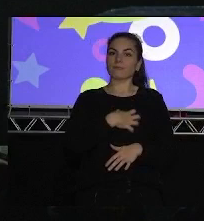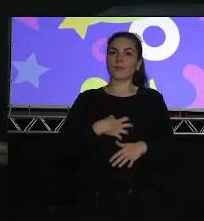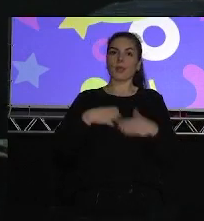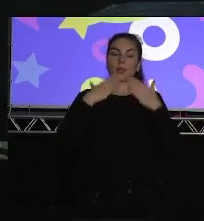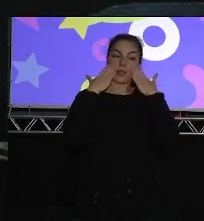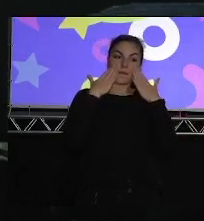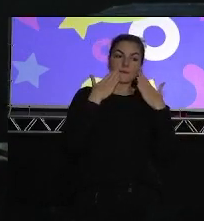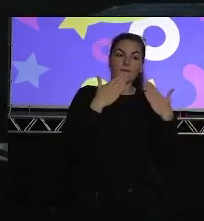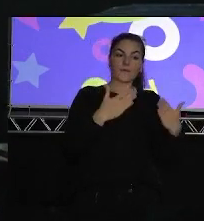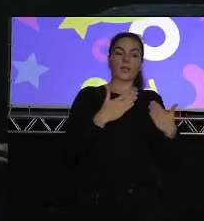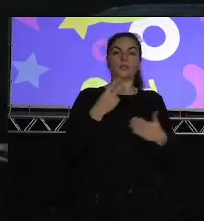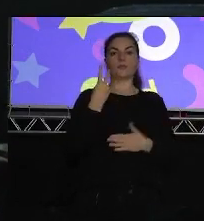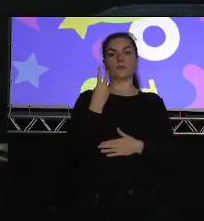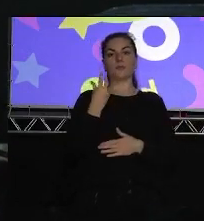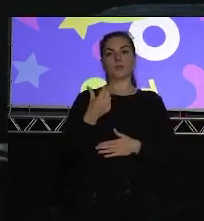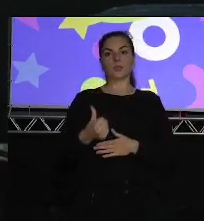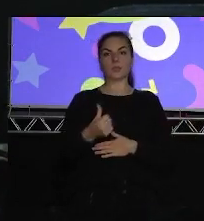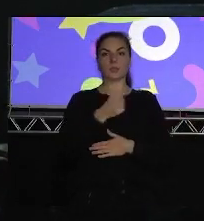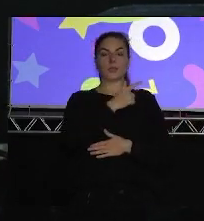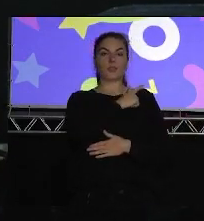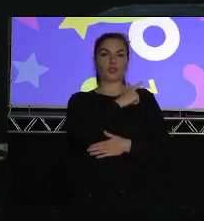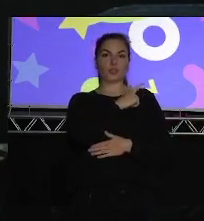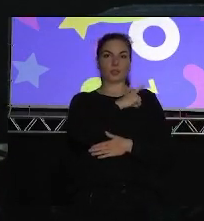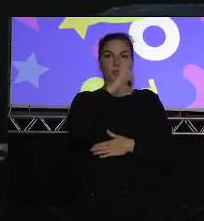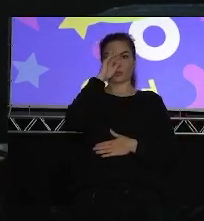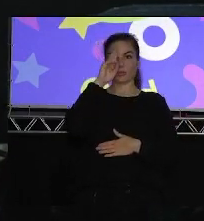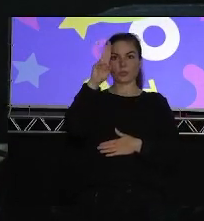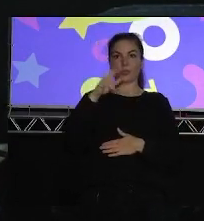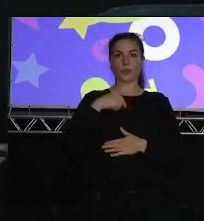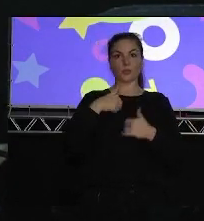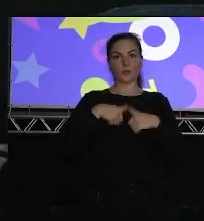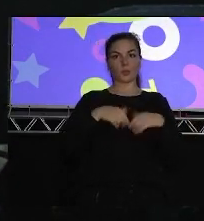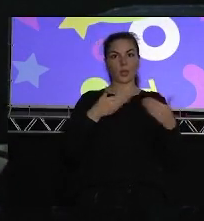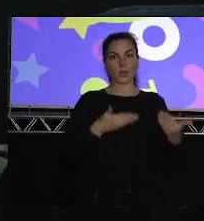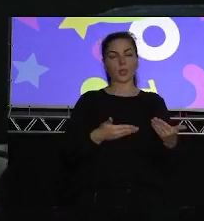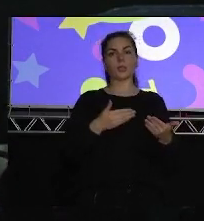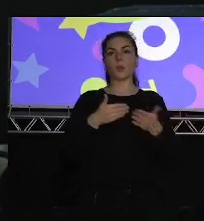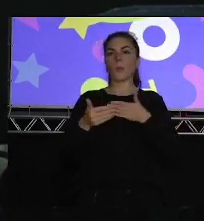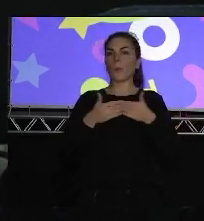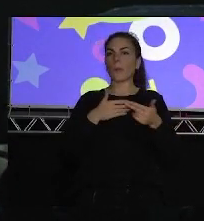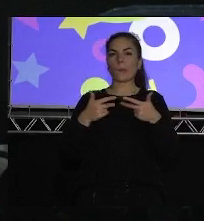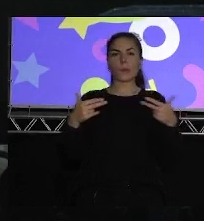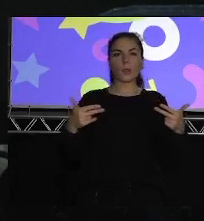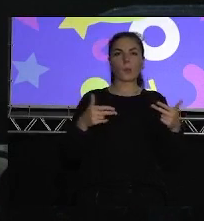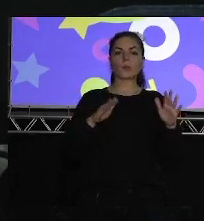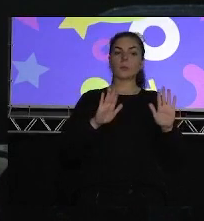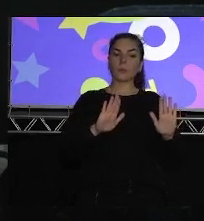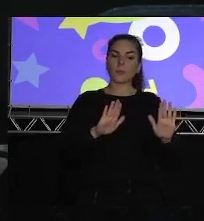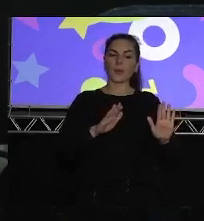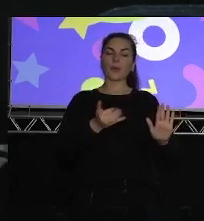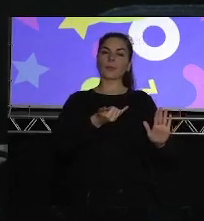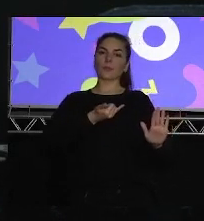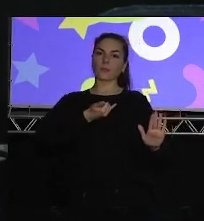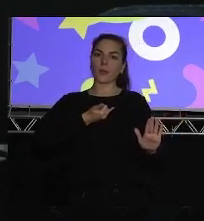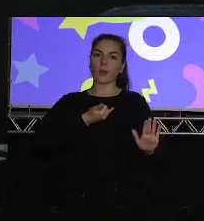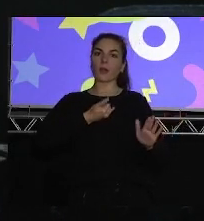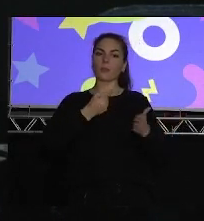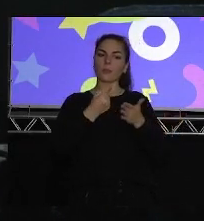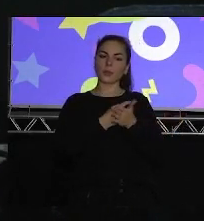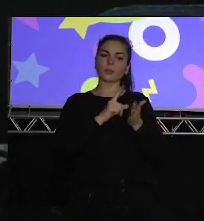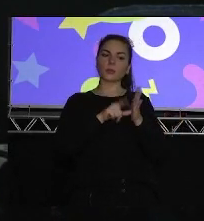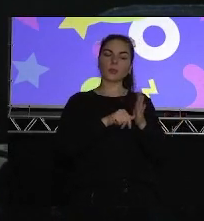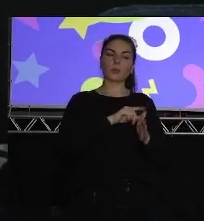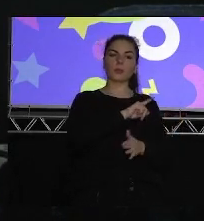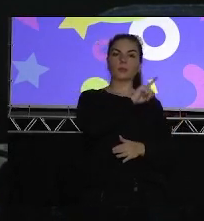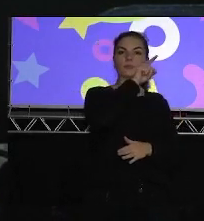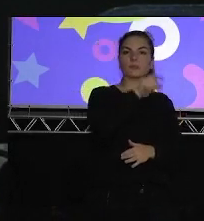dos outros 26 gerentes e diretores que vão estar aí. Então, qualquer coisa, para e vem falar comigo, pergunta, e depois volta lá e fala